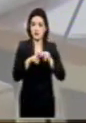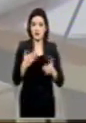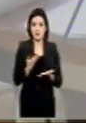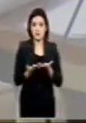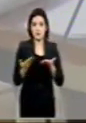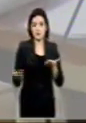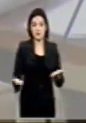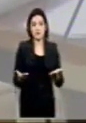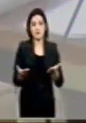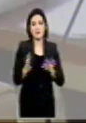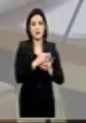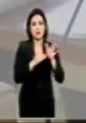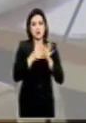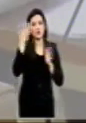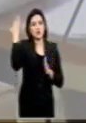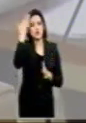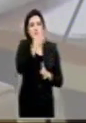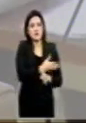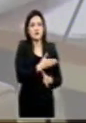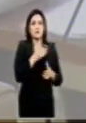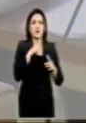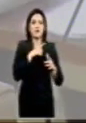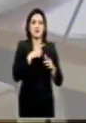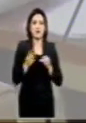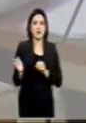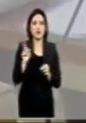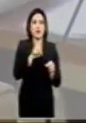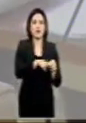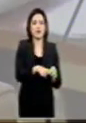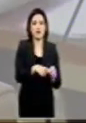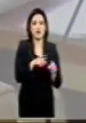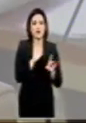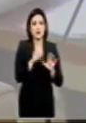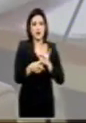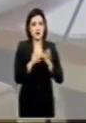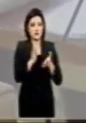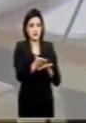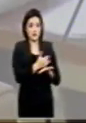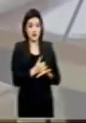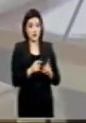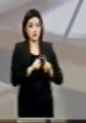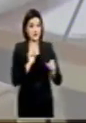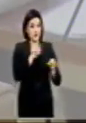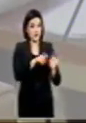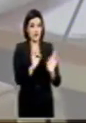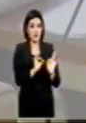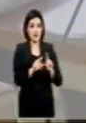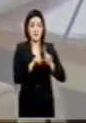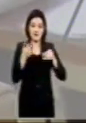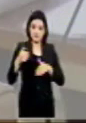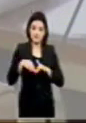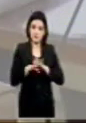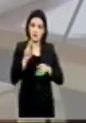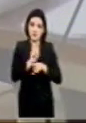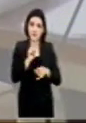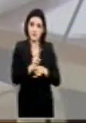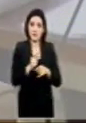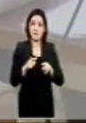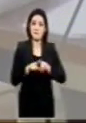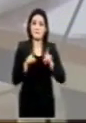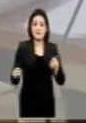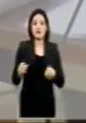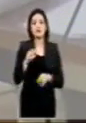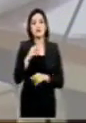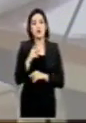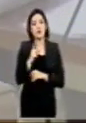material probatório decorrente da devolução do que se apreendeu. Ante o exposto, o Procurador-Geral da República requer ser